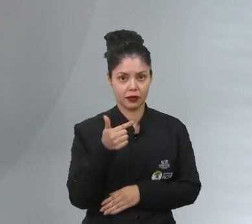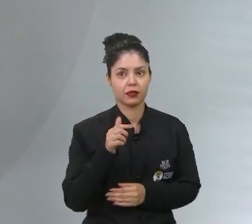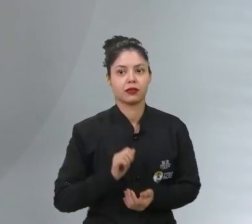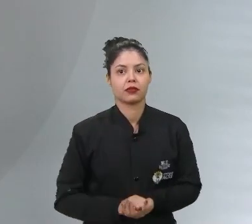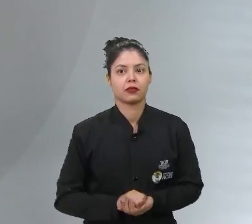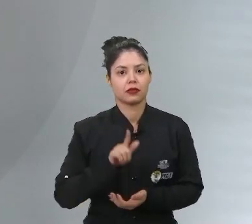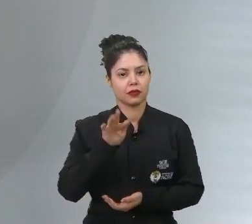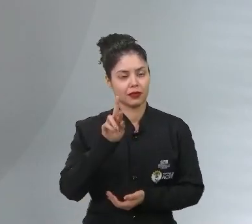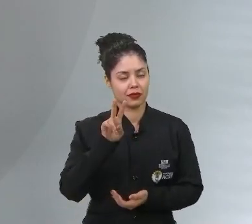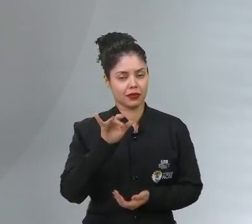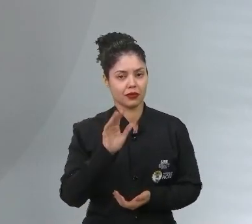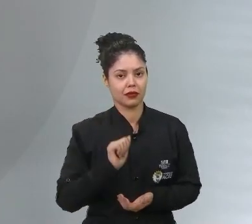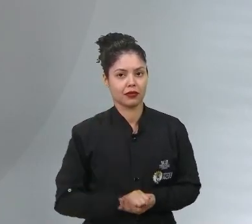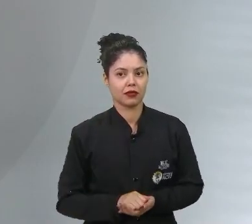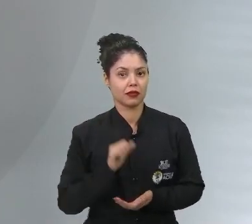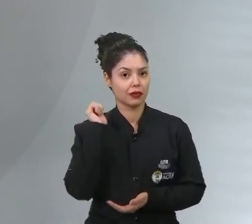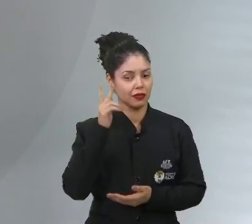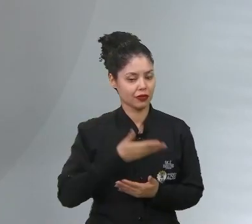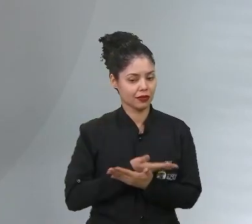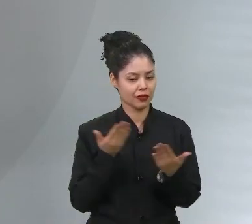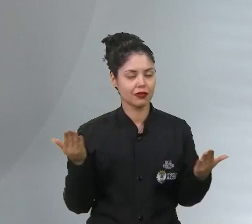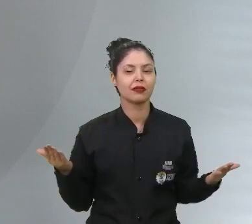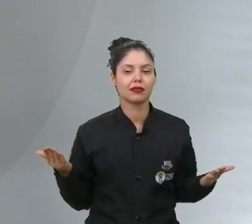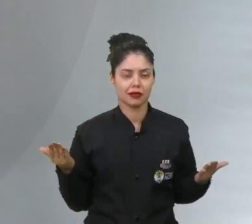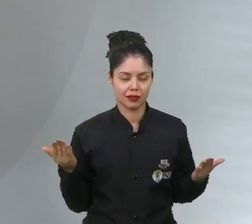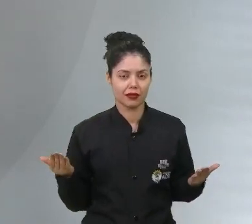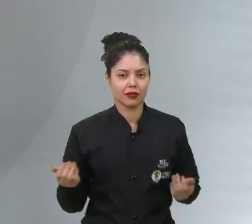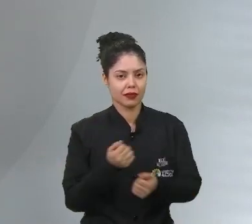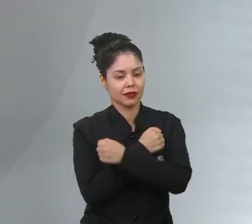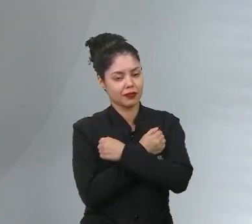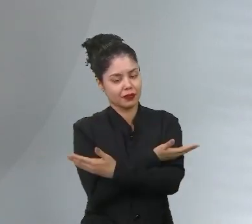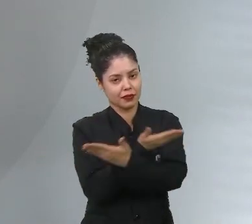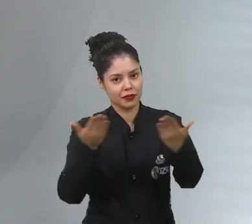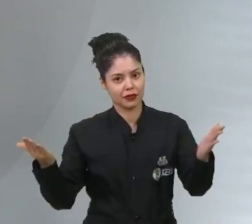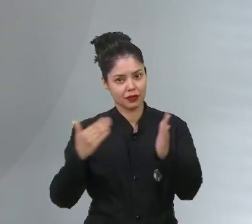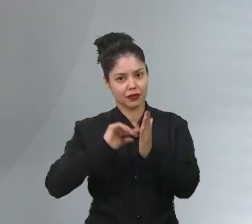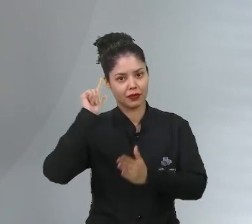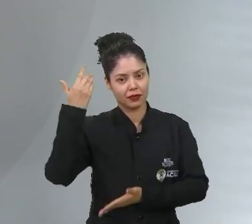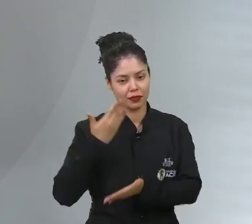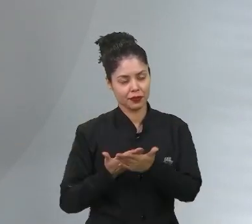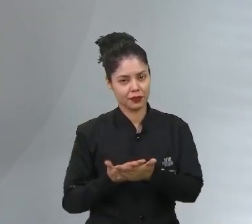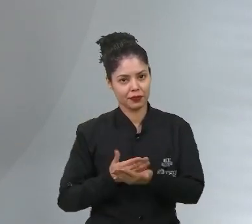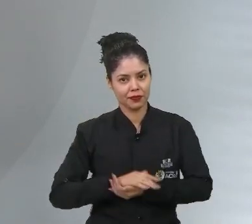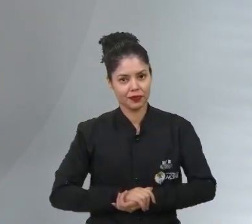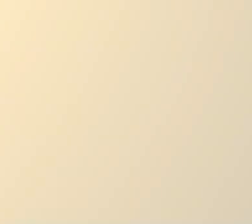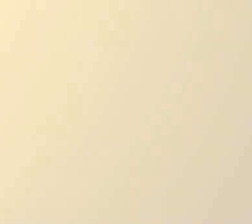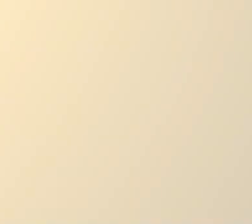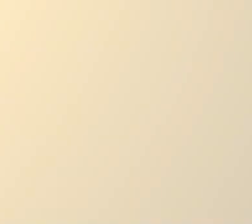polinomial do segundo grau. Ok, pessoal? Um abraço a todos e até a próxima aula.